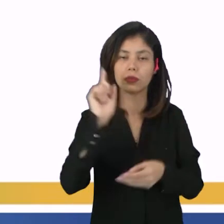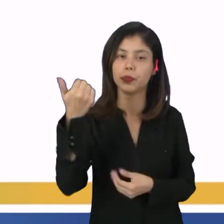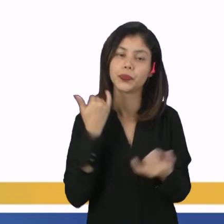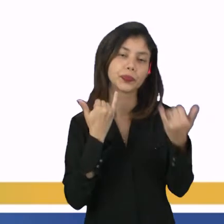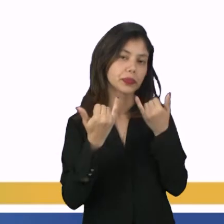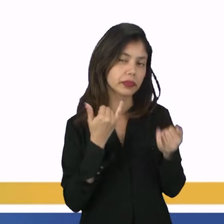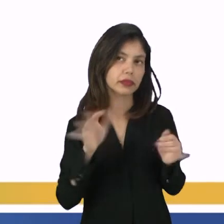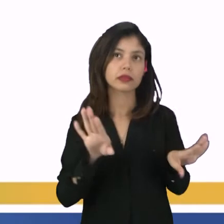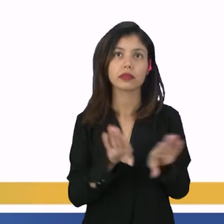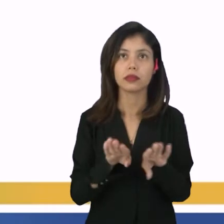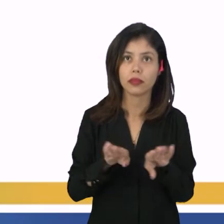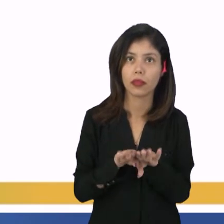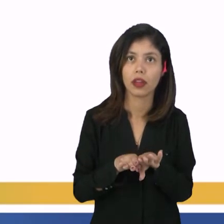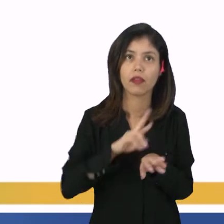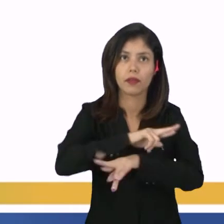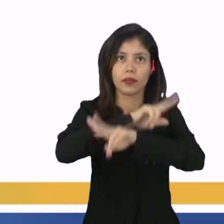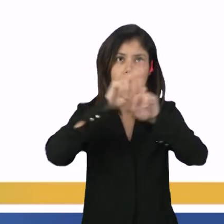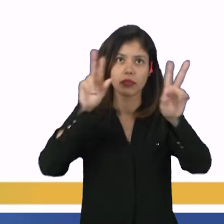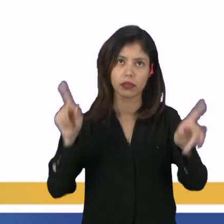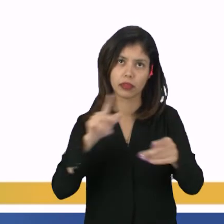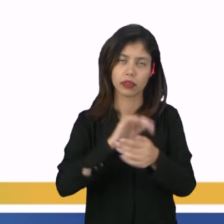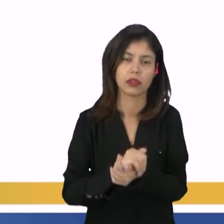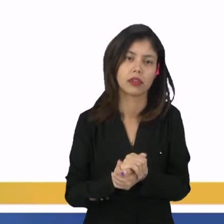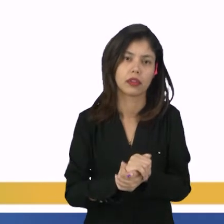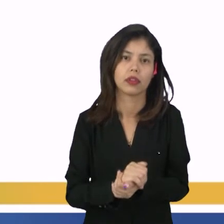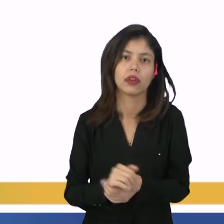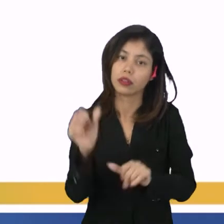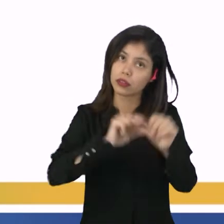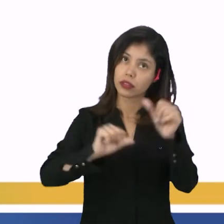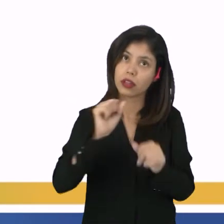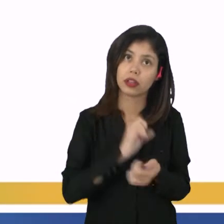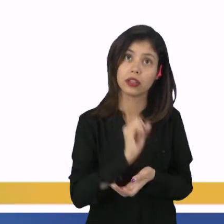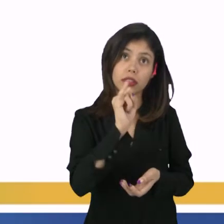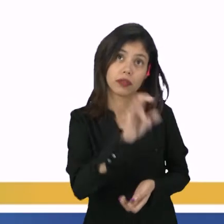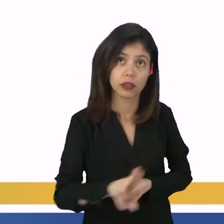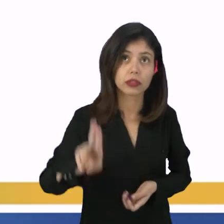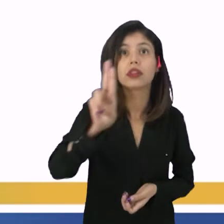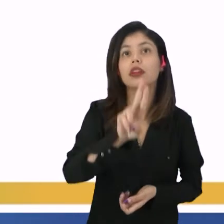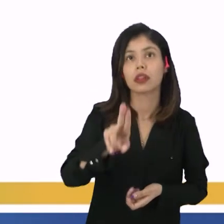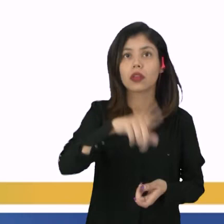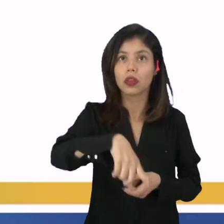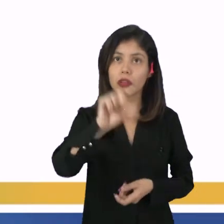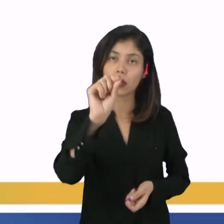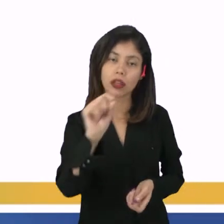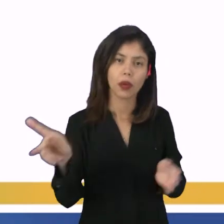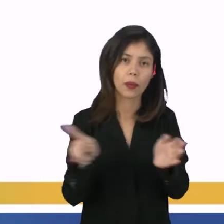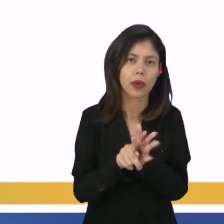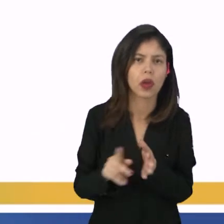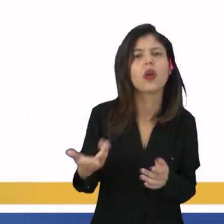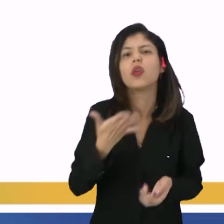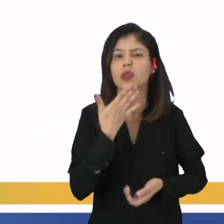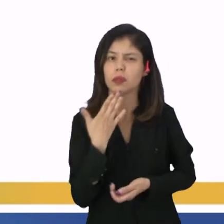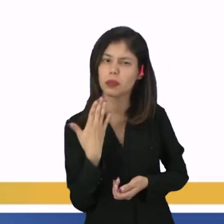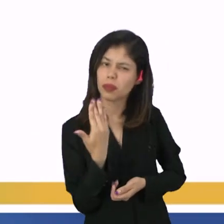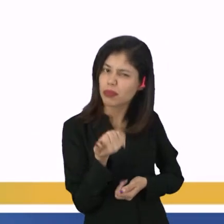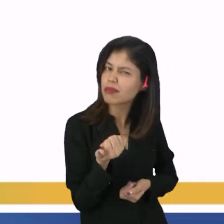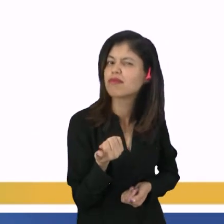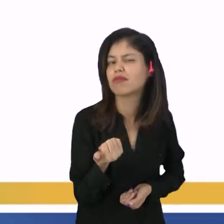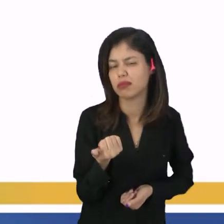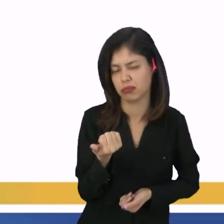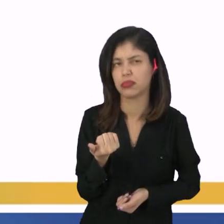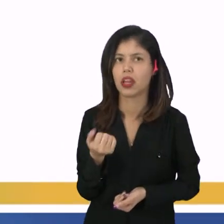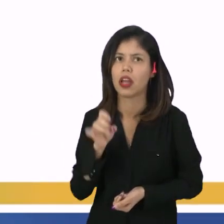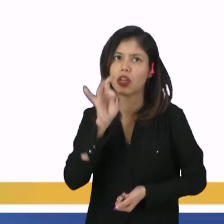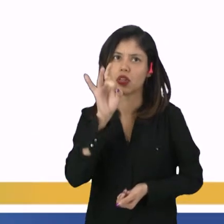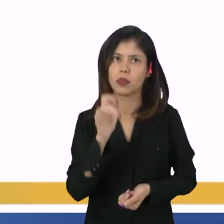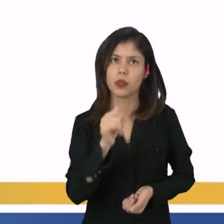outros programas, vem com diversos efeitos e transições. Se for utilizá-los, escolha os mais discretos. Um barulho